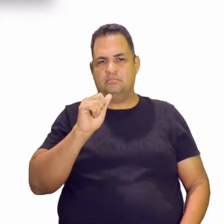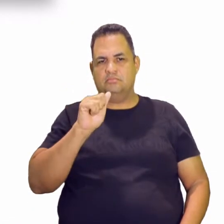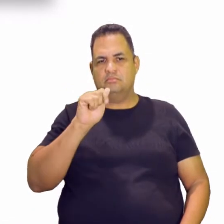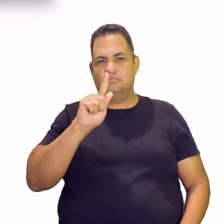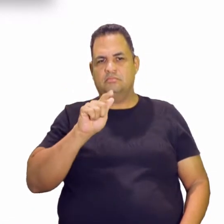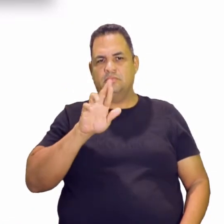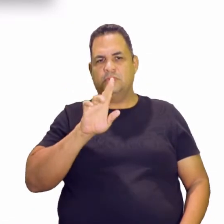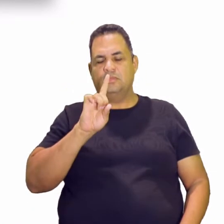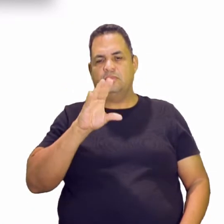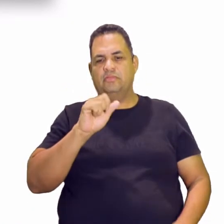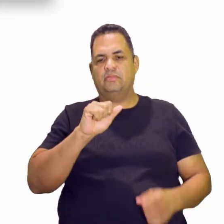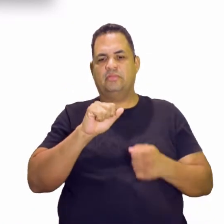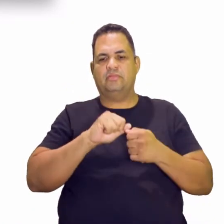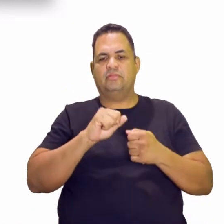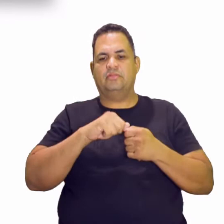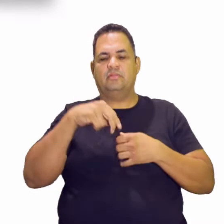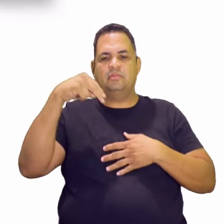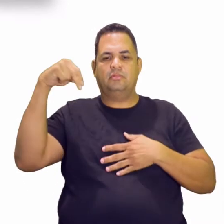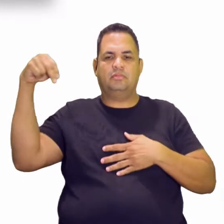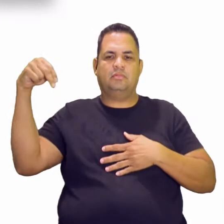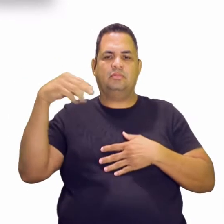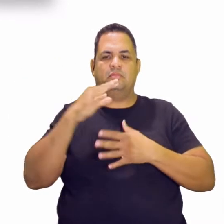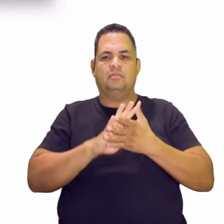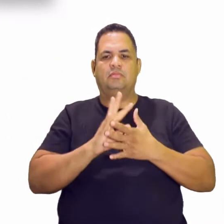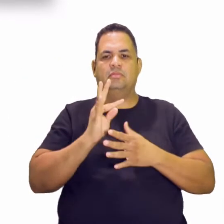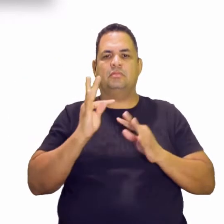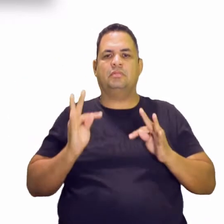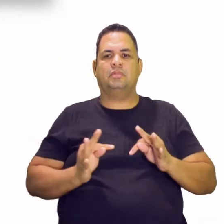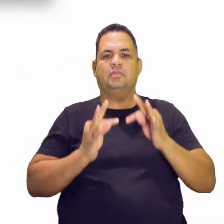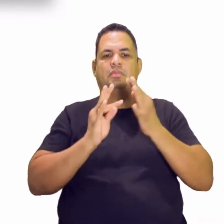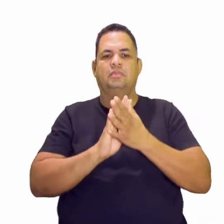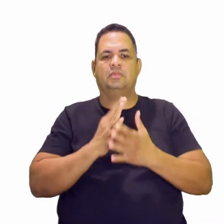do Nordeste pela técnica da xilogravura.